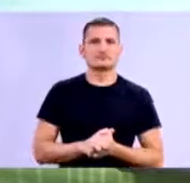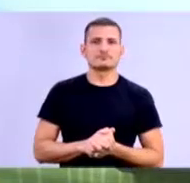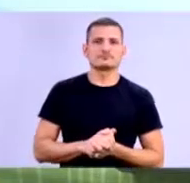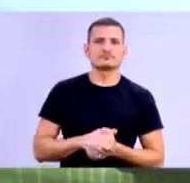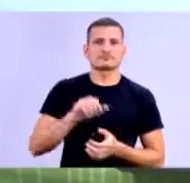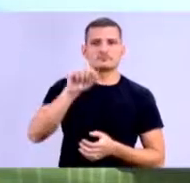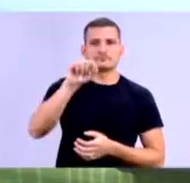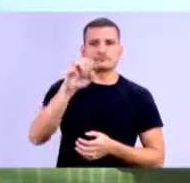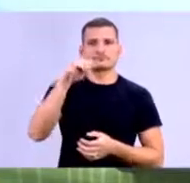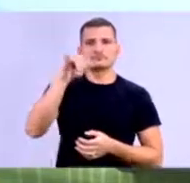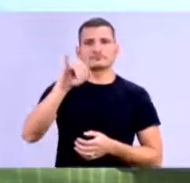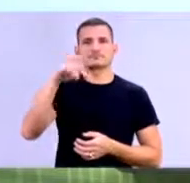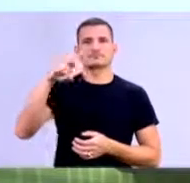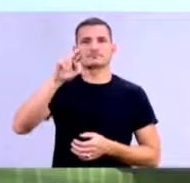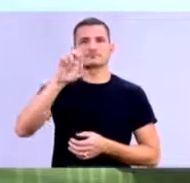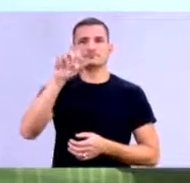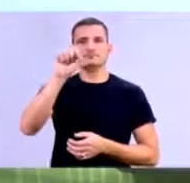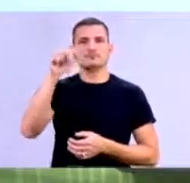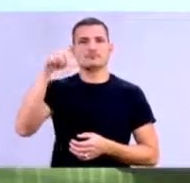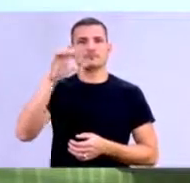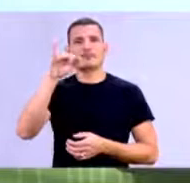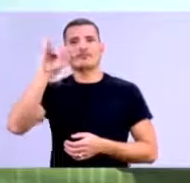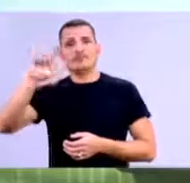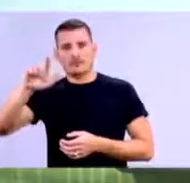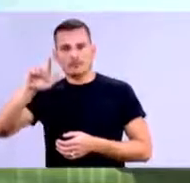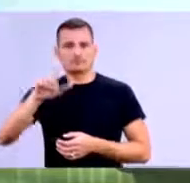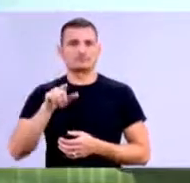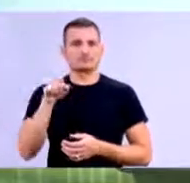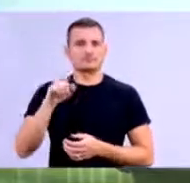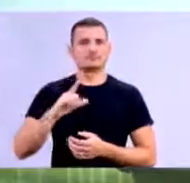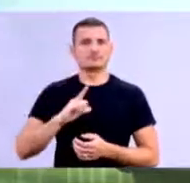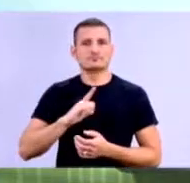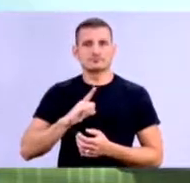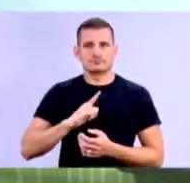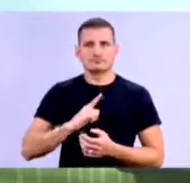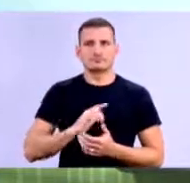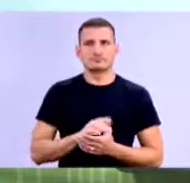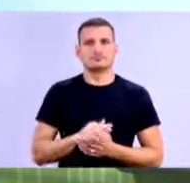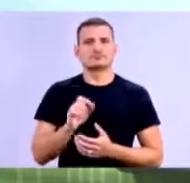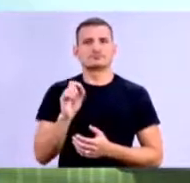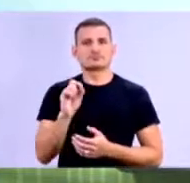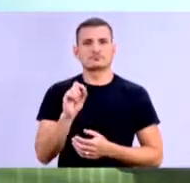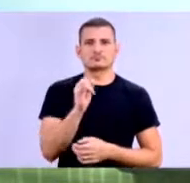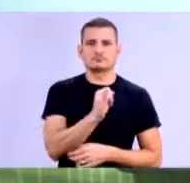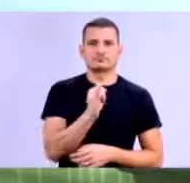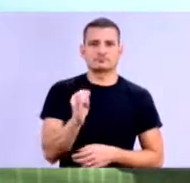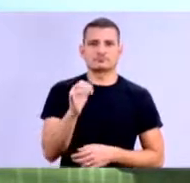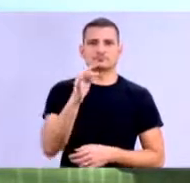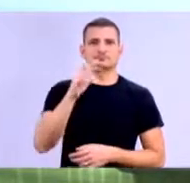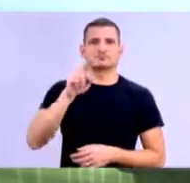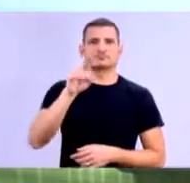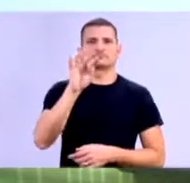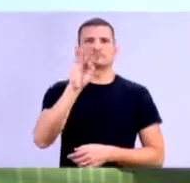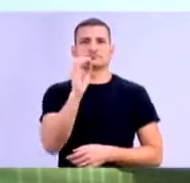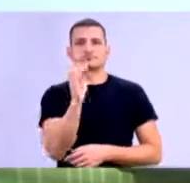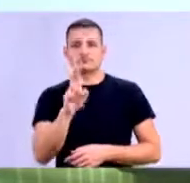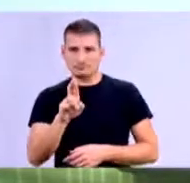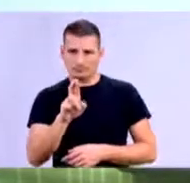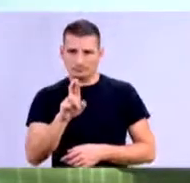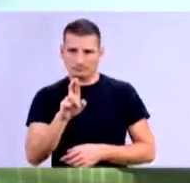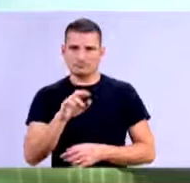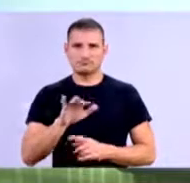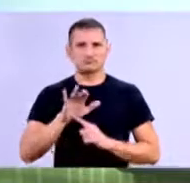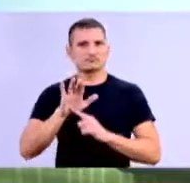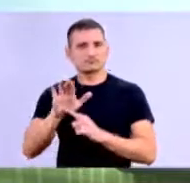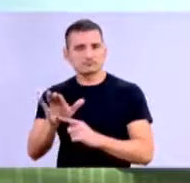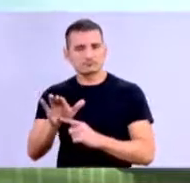metodologia semipresencial. Aqui no semipresencial já tem a figura do tutor para auxiliar,